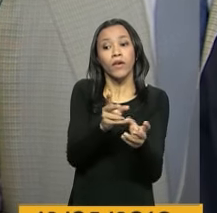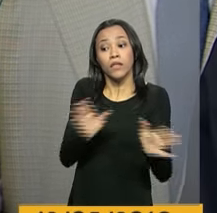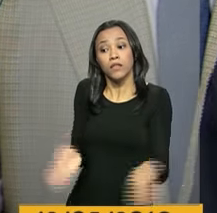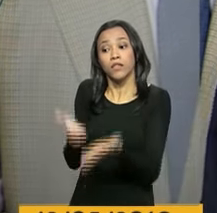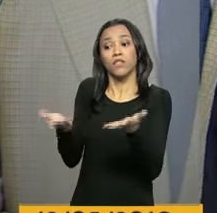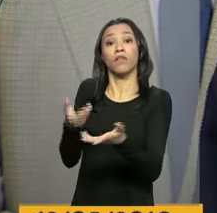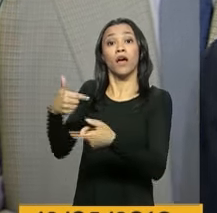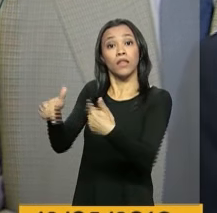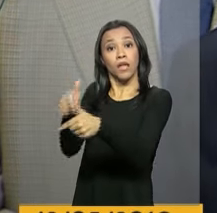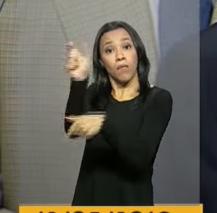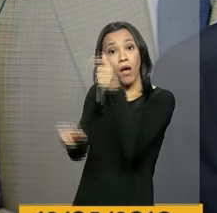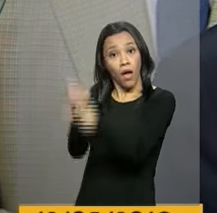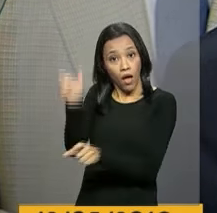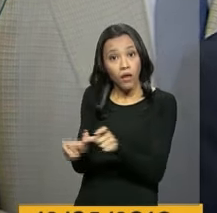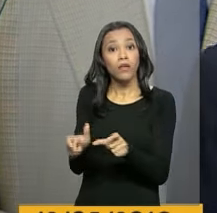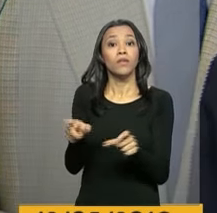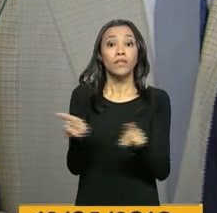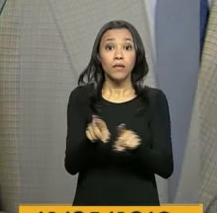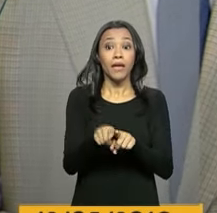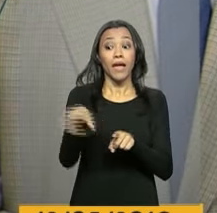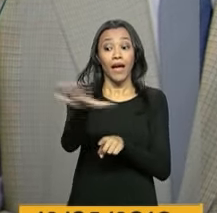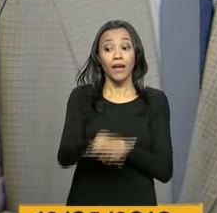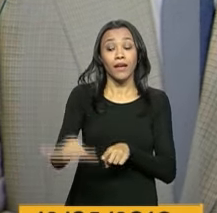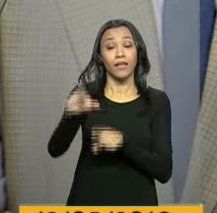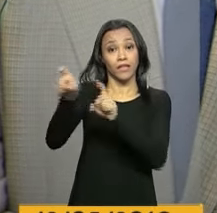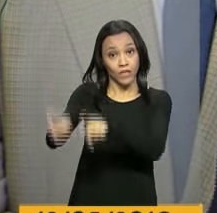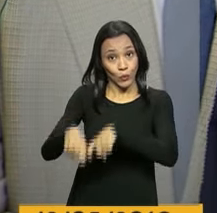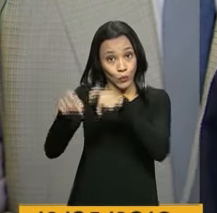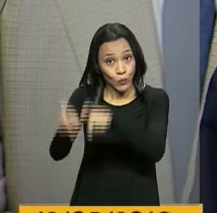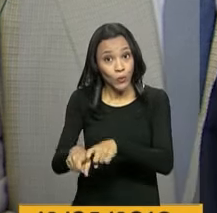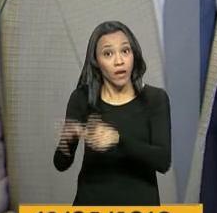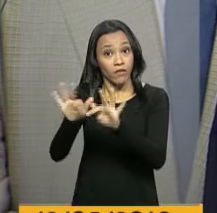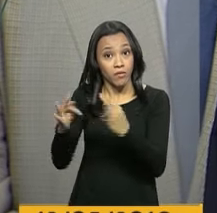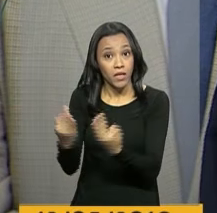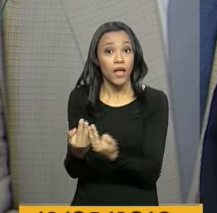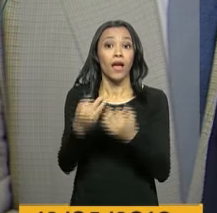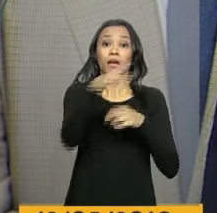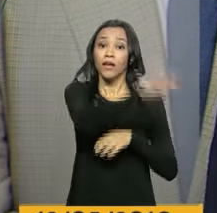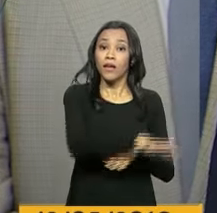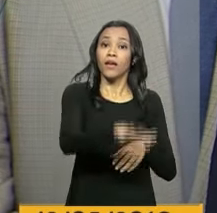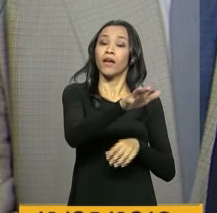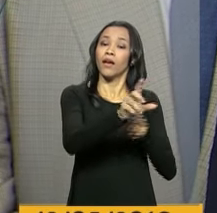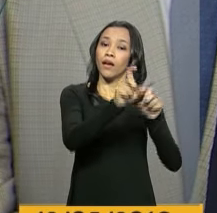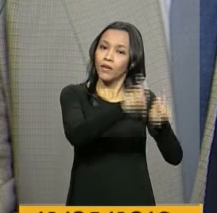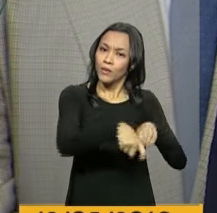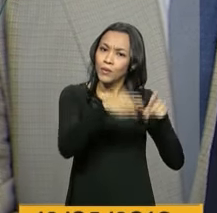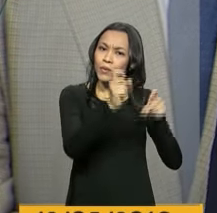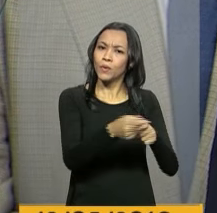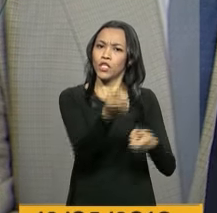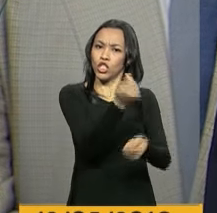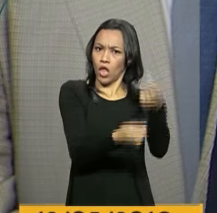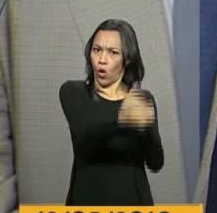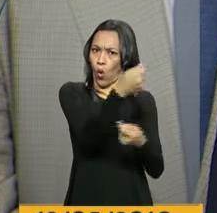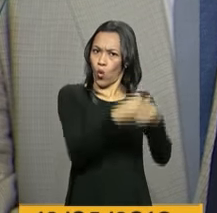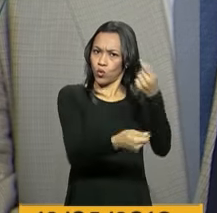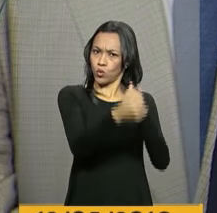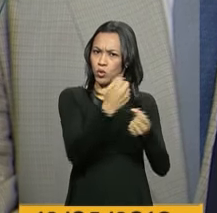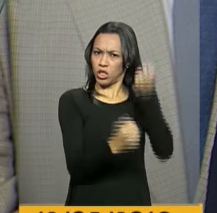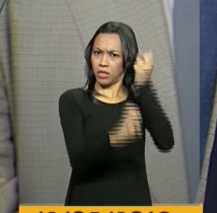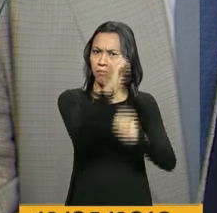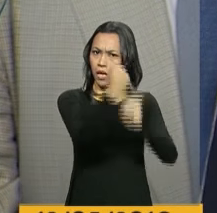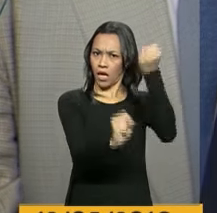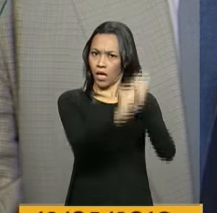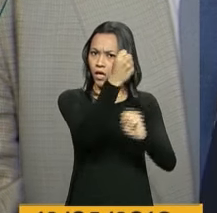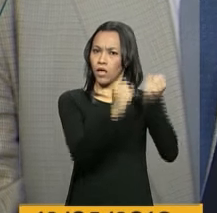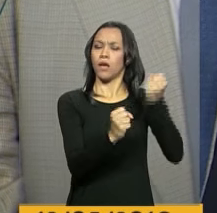a agricultura, tanto a familiar quanto o agronegócio. Precisamos prestigiar a agricultura